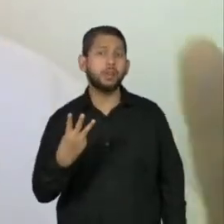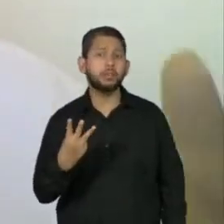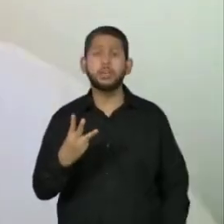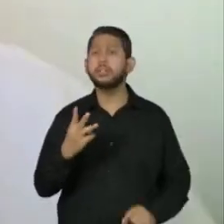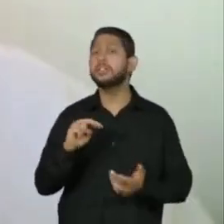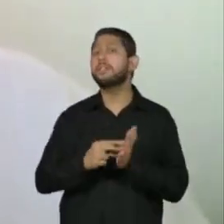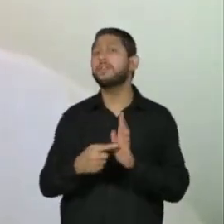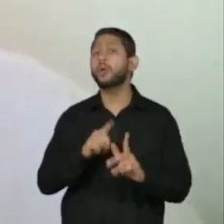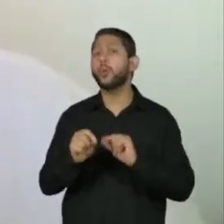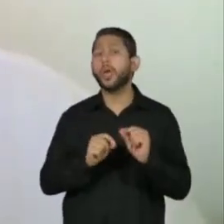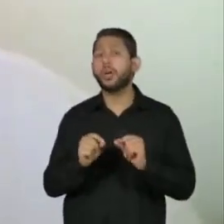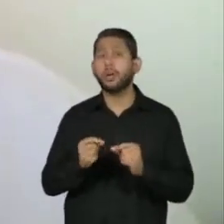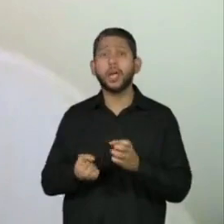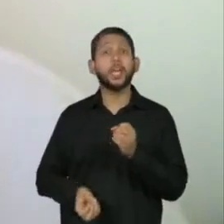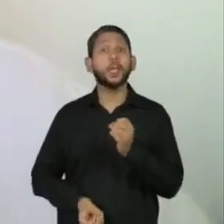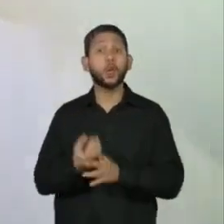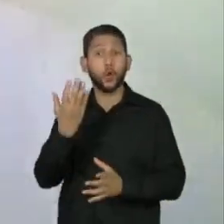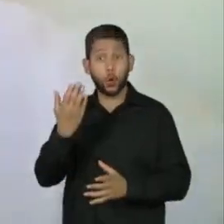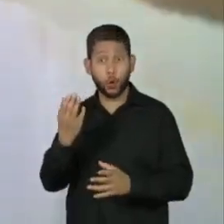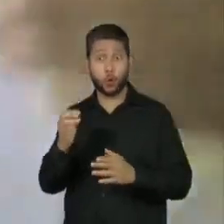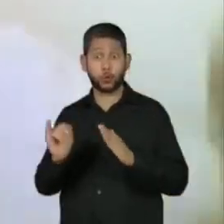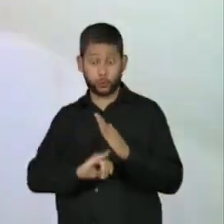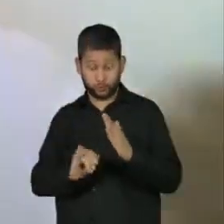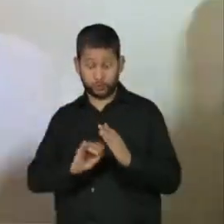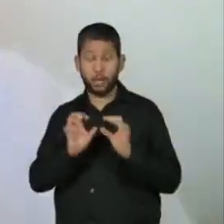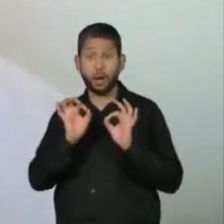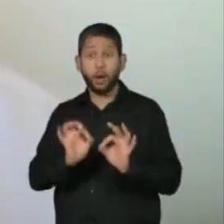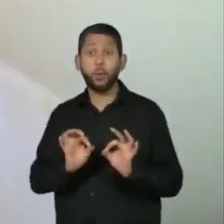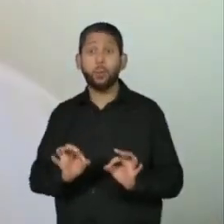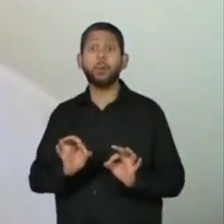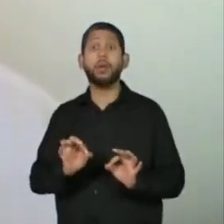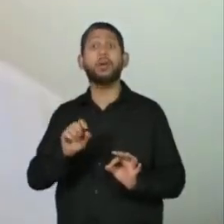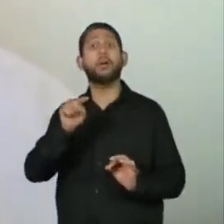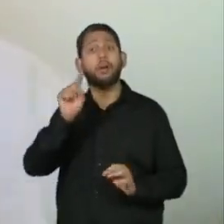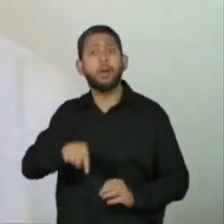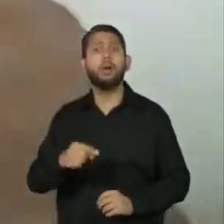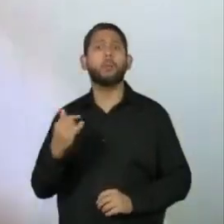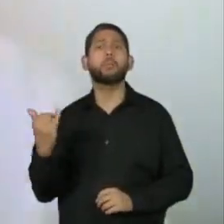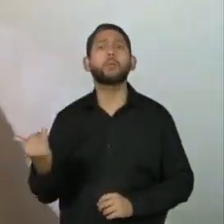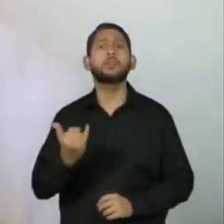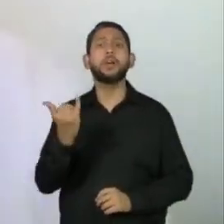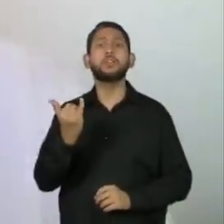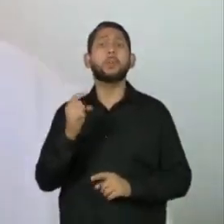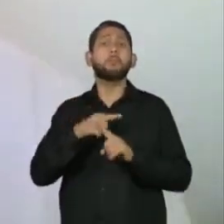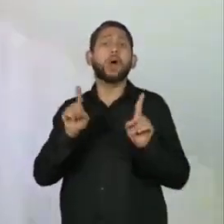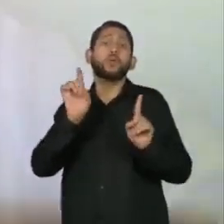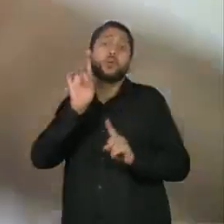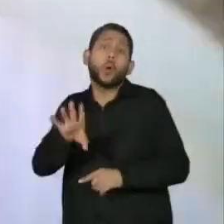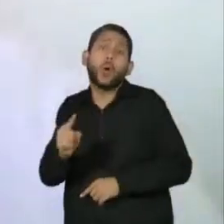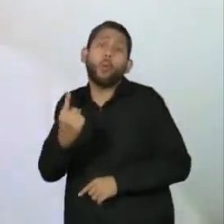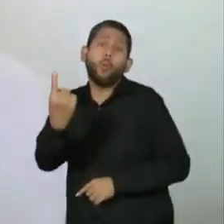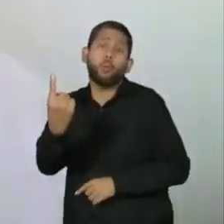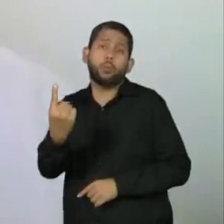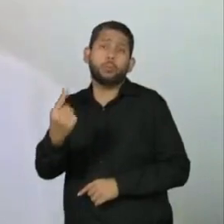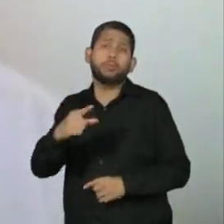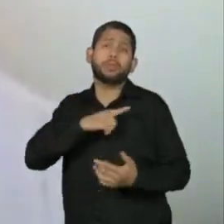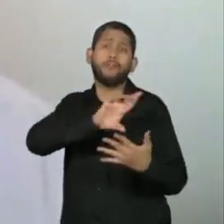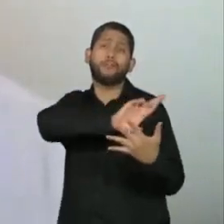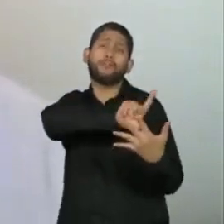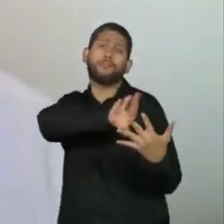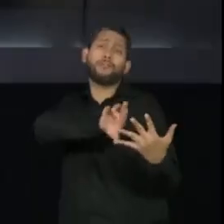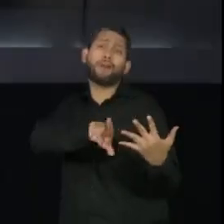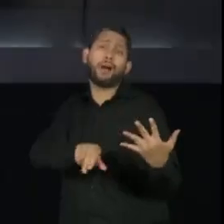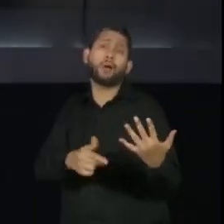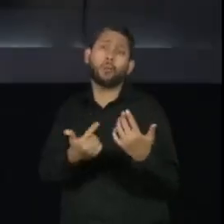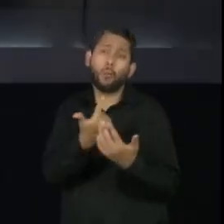a institucionalização nesse sentido, a despeito de ser importante, ela é apenas um aspecto de um processo muito mais